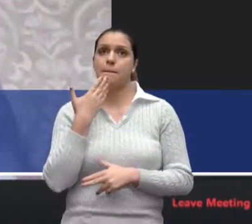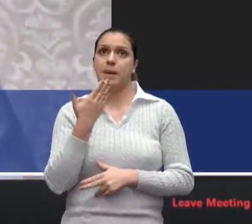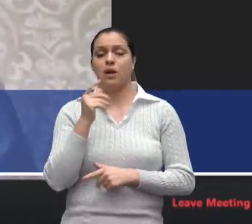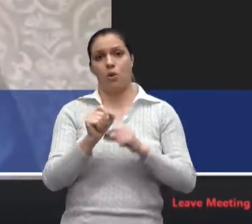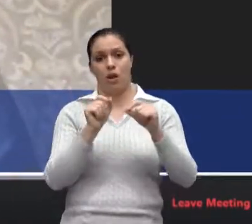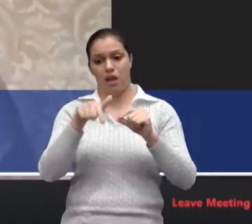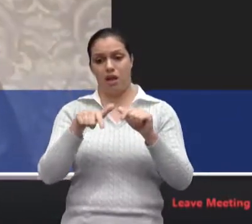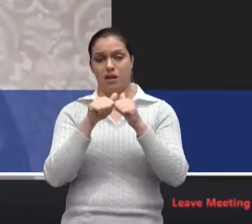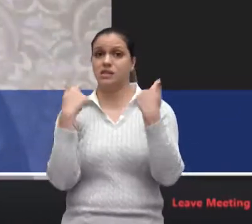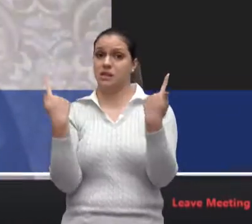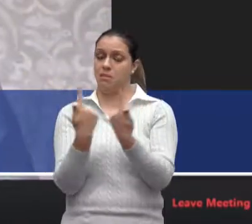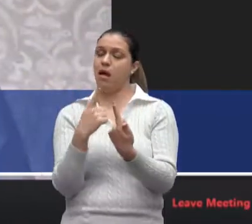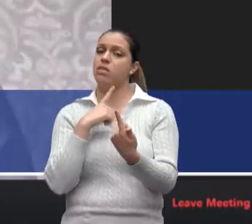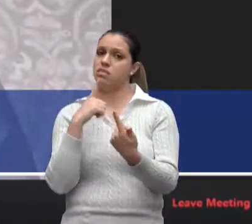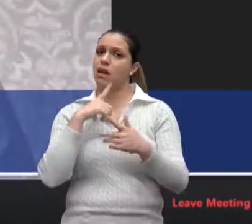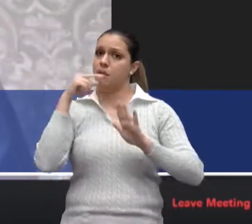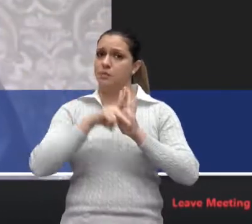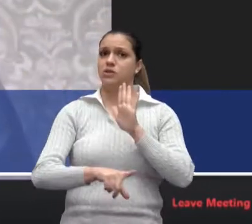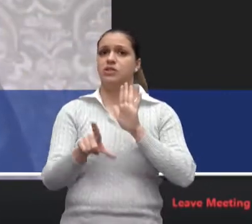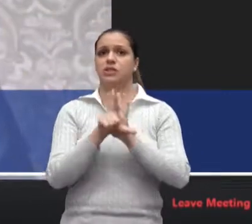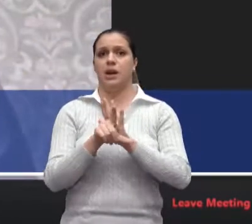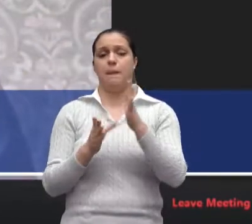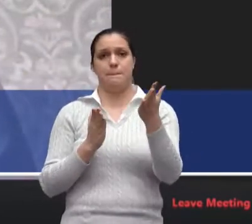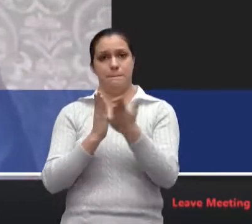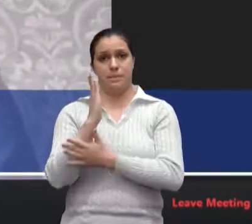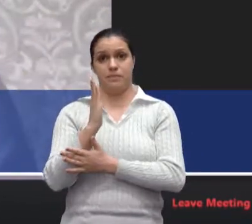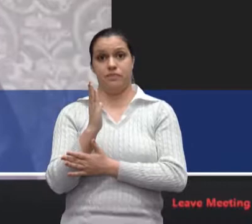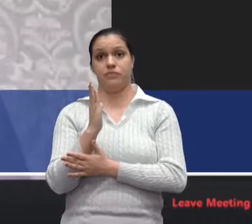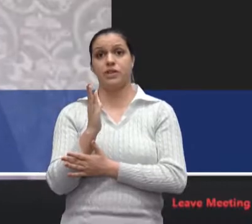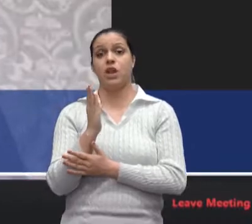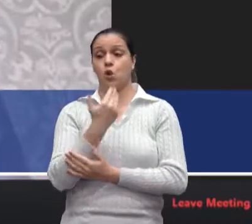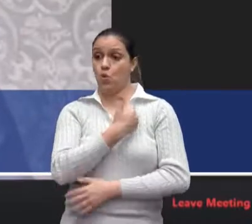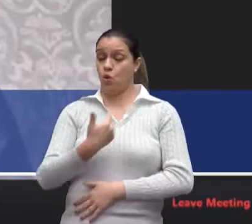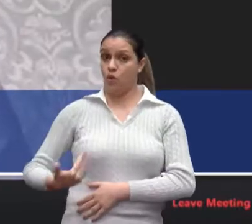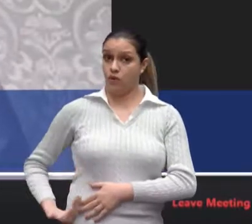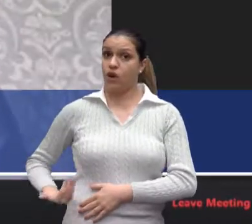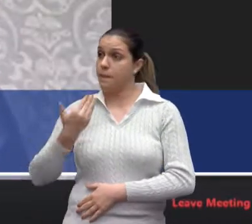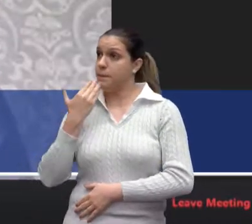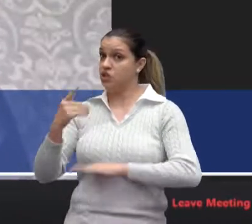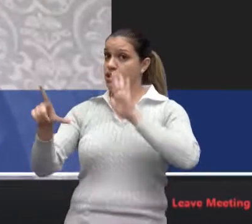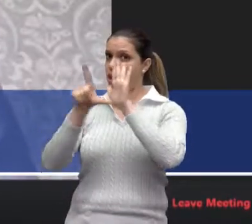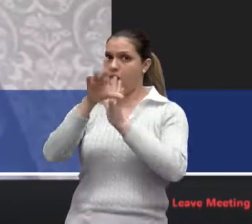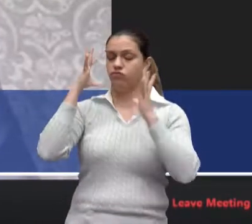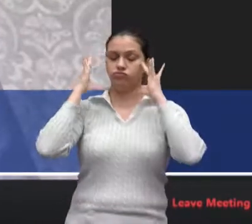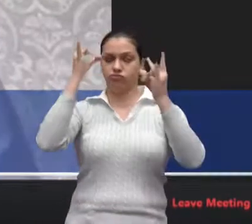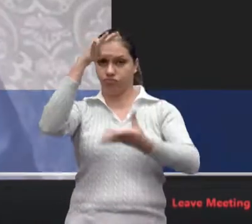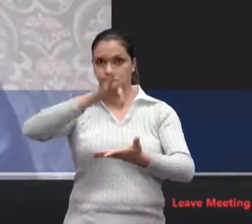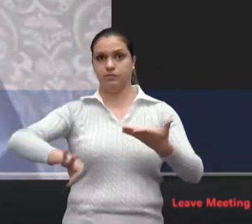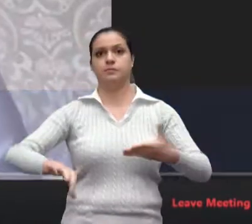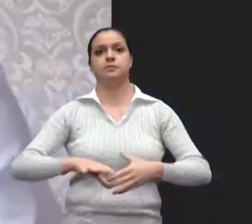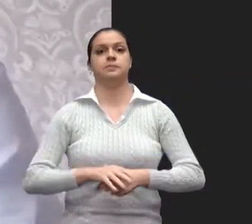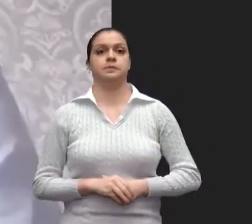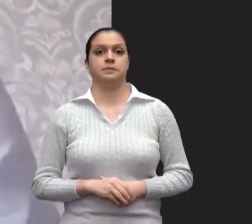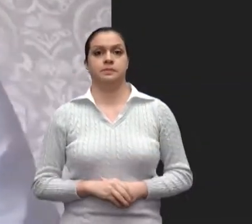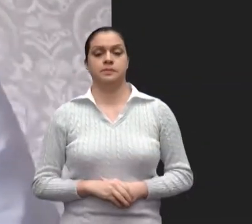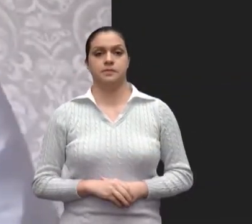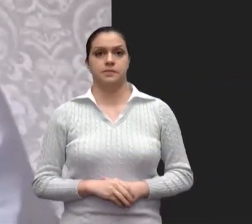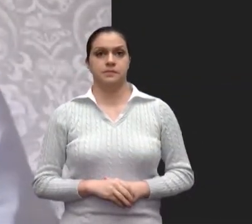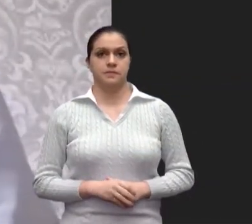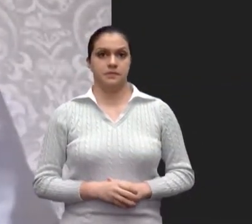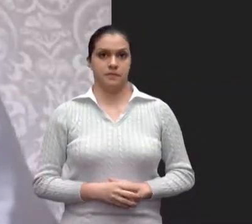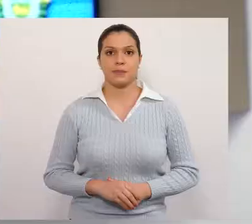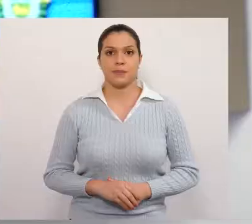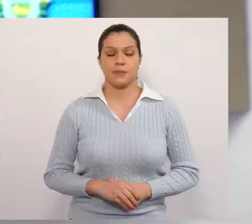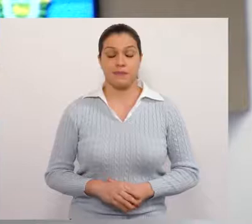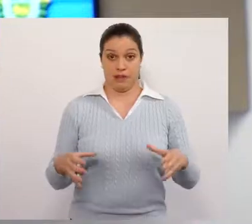dinheiro com mais garantia. Então a Assembleia Legislativa do Mato Grosso do Sul, através desse projeto, temos que aprovar e mandar para o governador